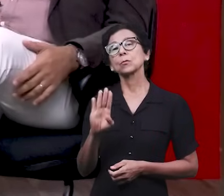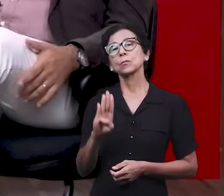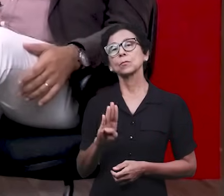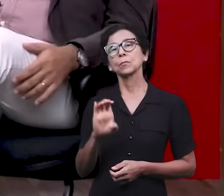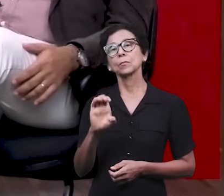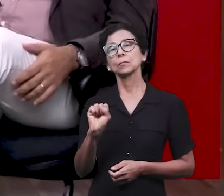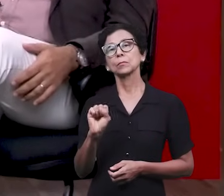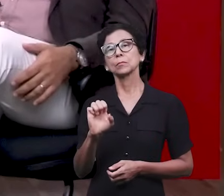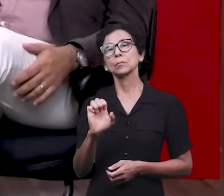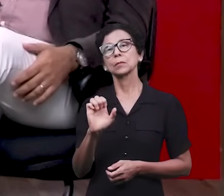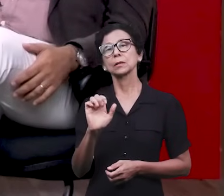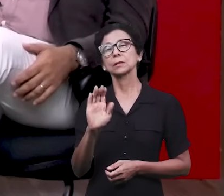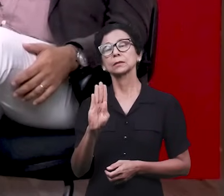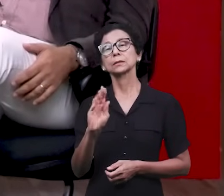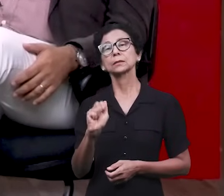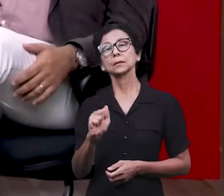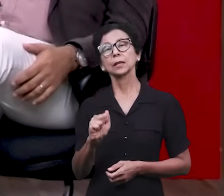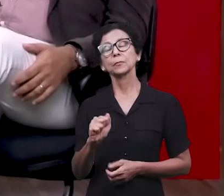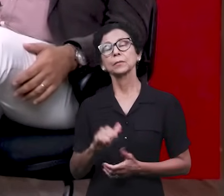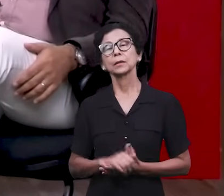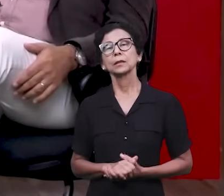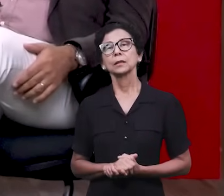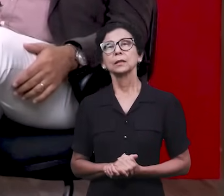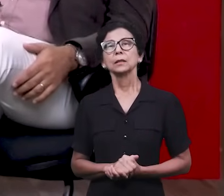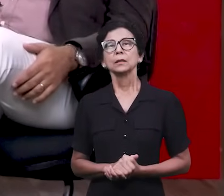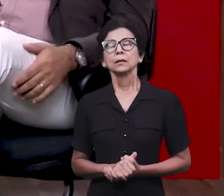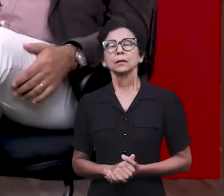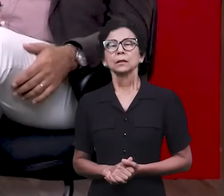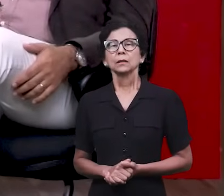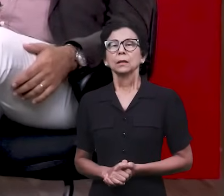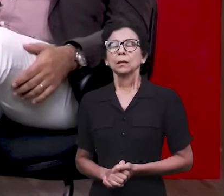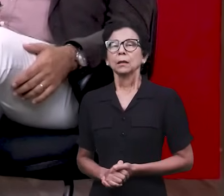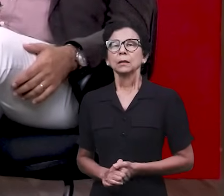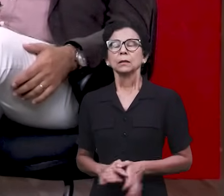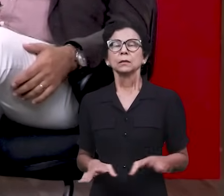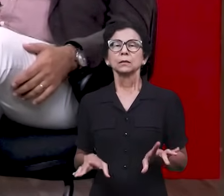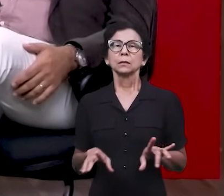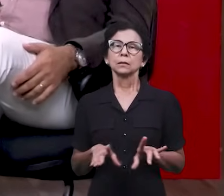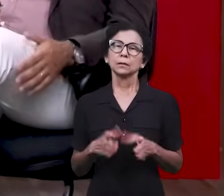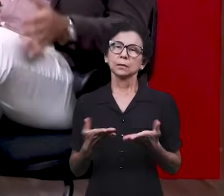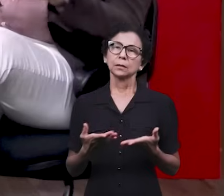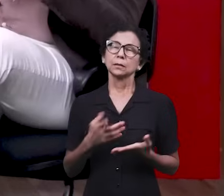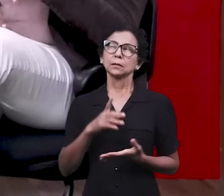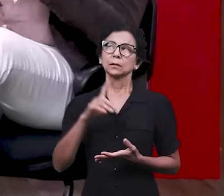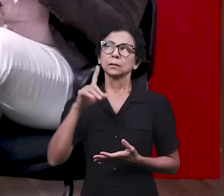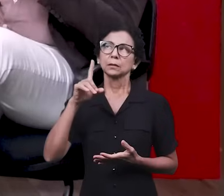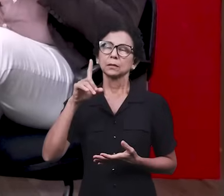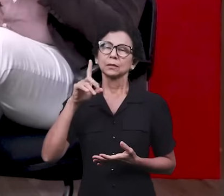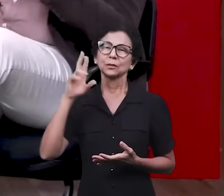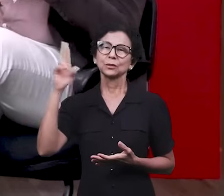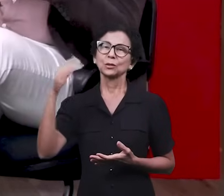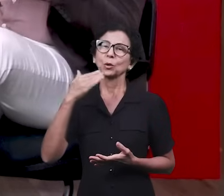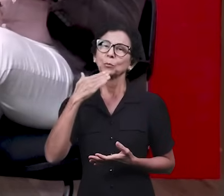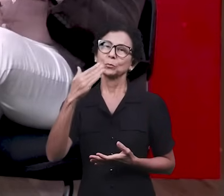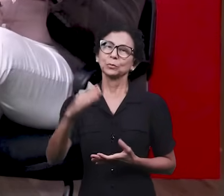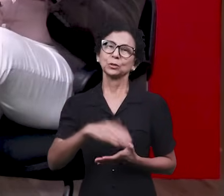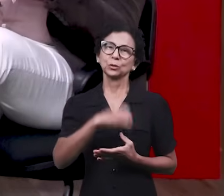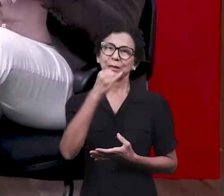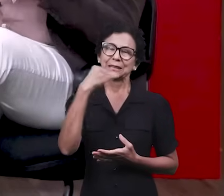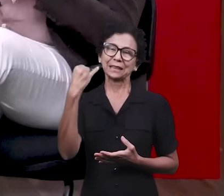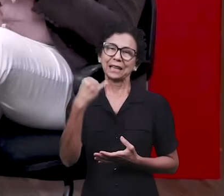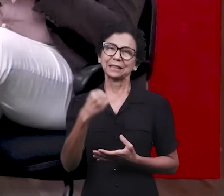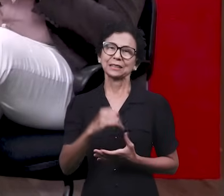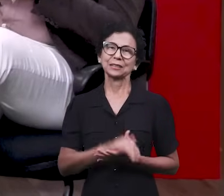ao pedido do Senhor que sacrificasse, né, o filho Sim. a quem Abraão amava. Moriá, então, é o local